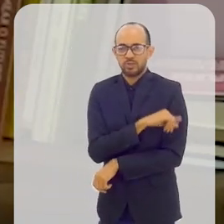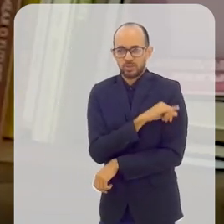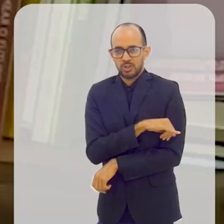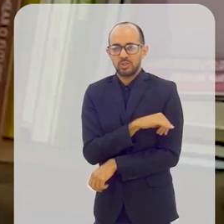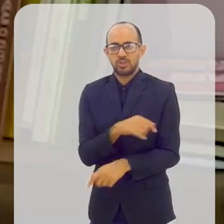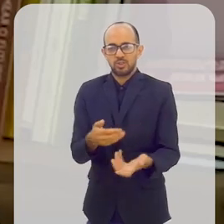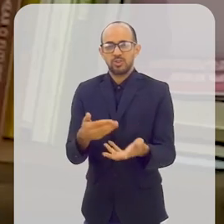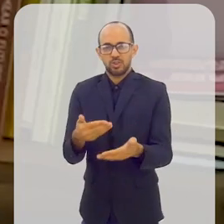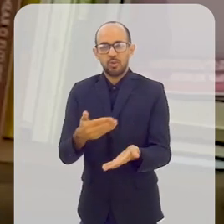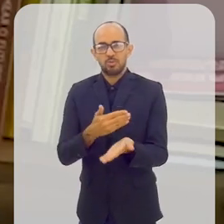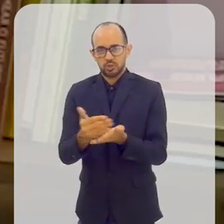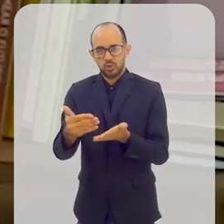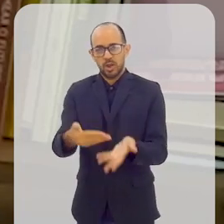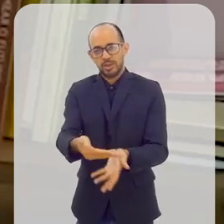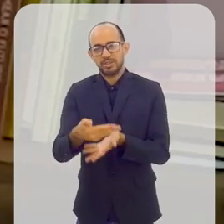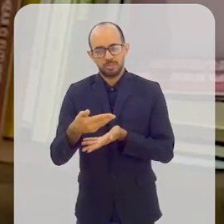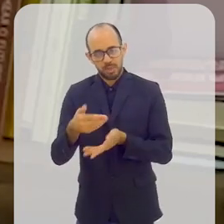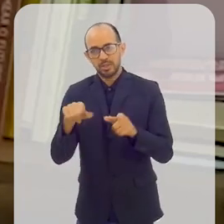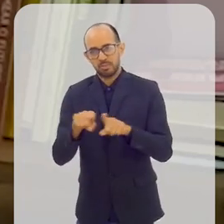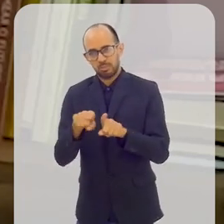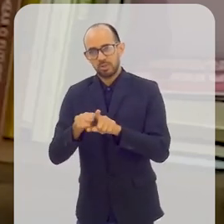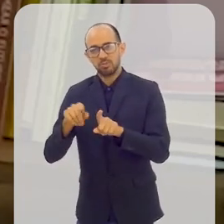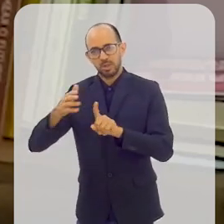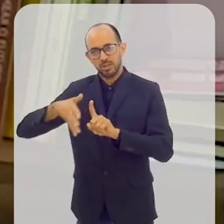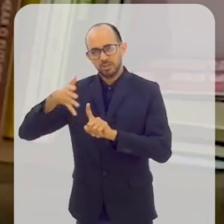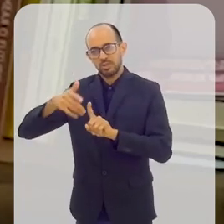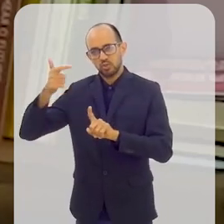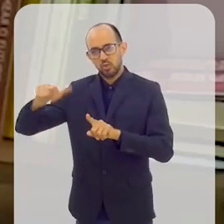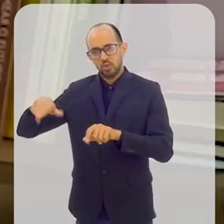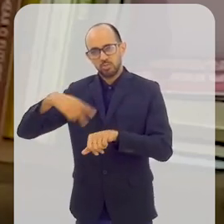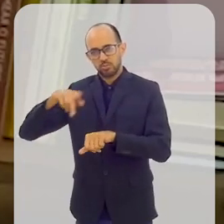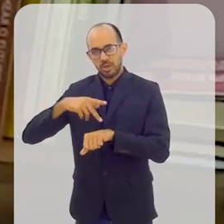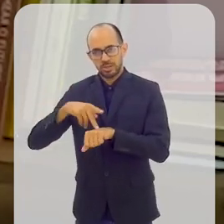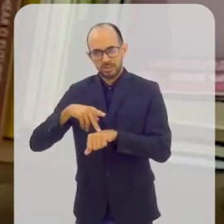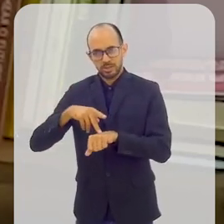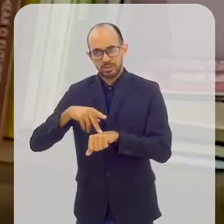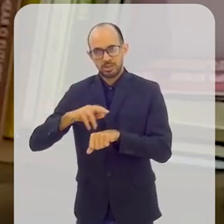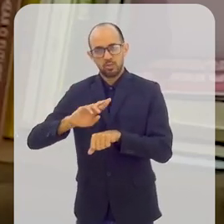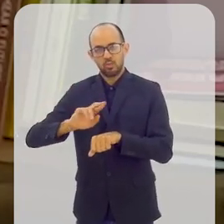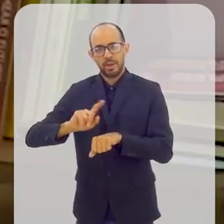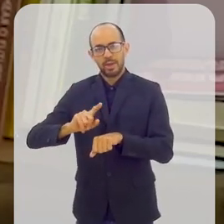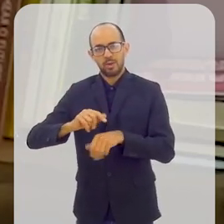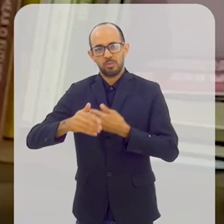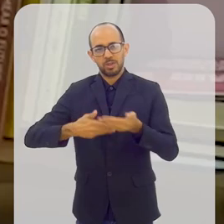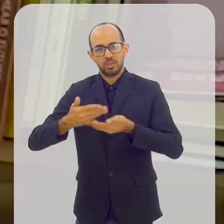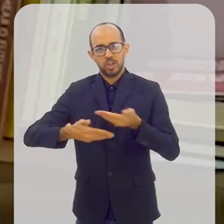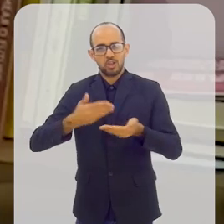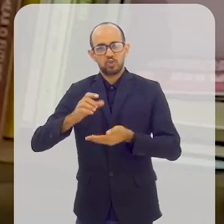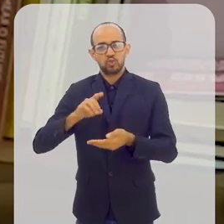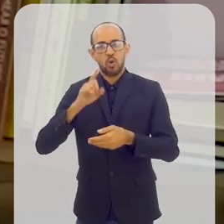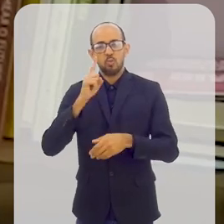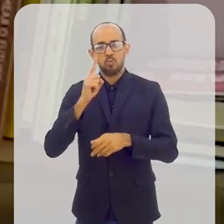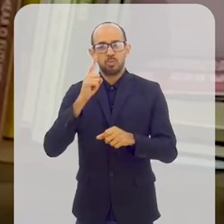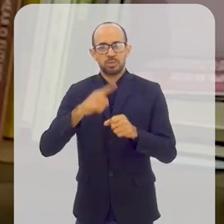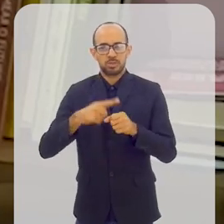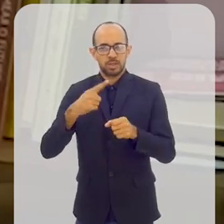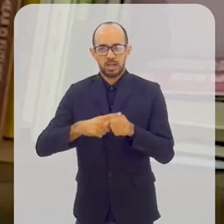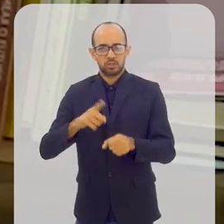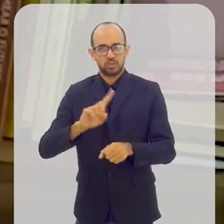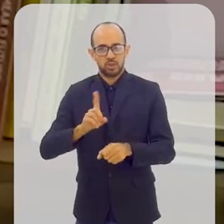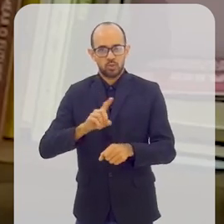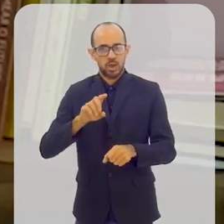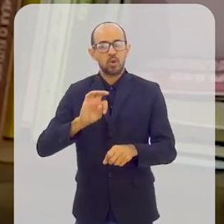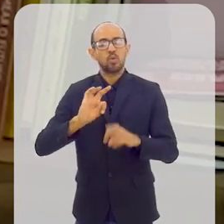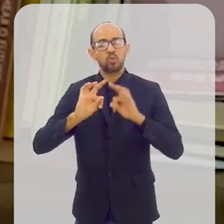também os nossos palestrantes internacionais. Então, o nosso palestrante já não era compartilhado só numa cidade, mas ele já era compartilhado